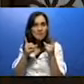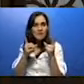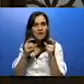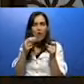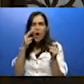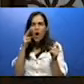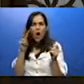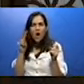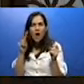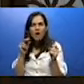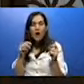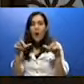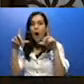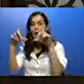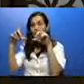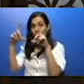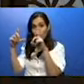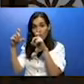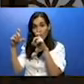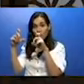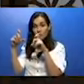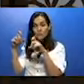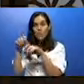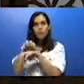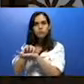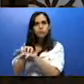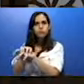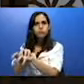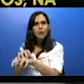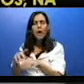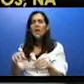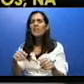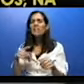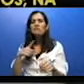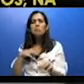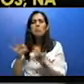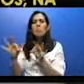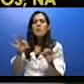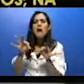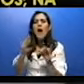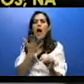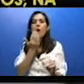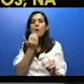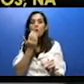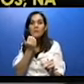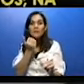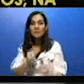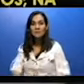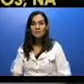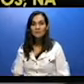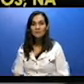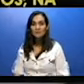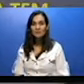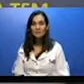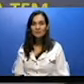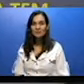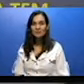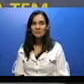olha só é uma foto de uma comitiva no preparo da comida durante a queima do alho